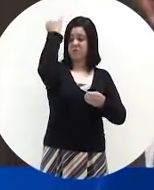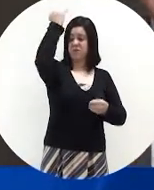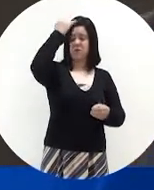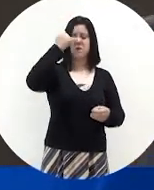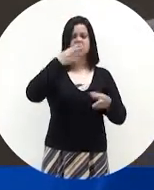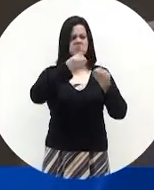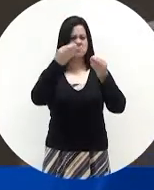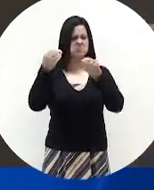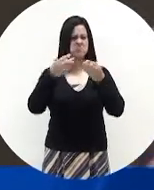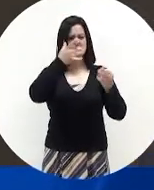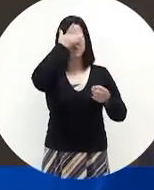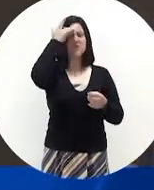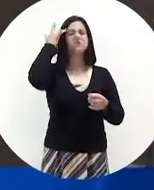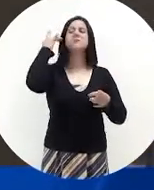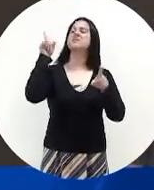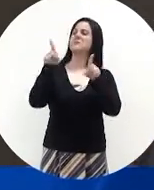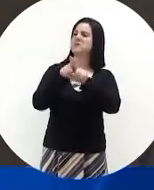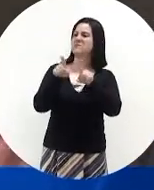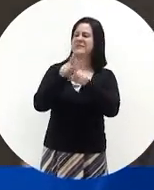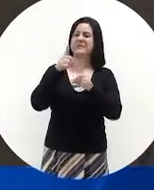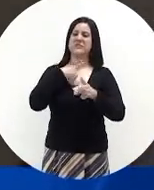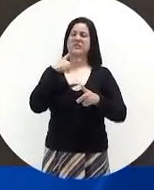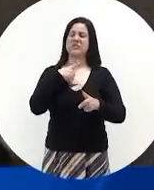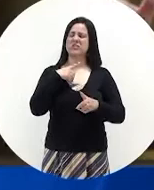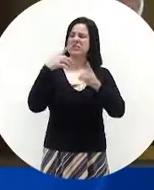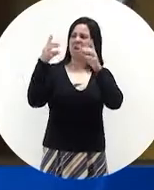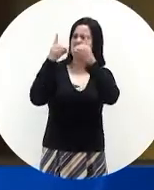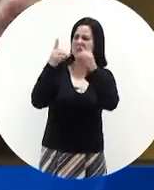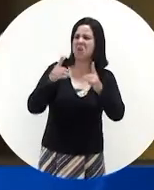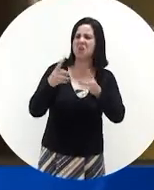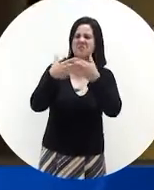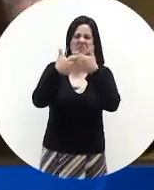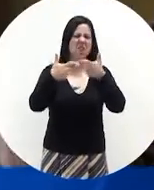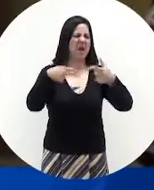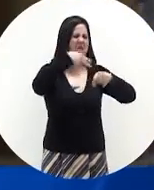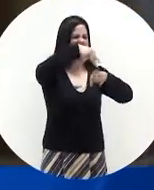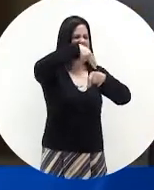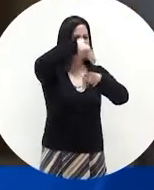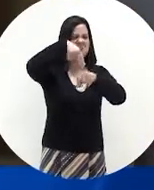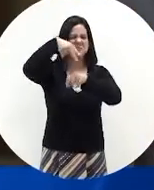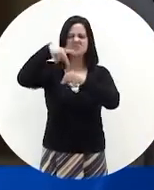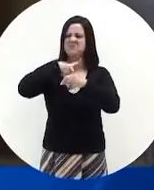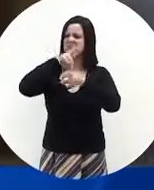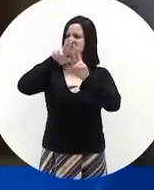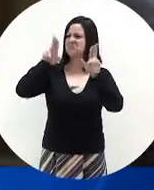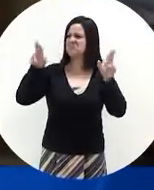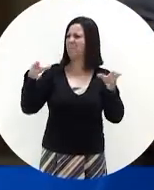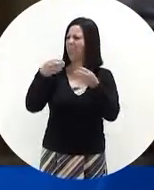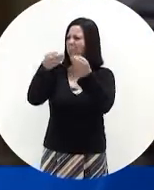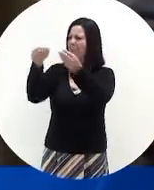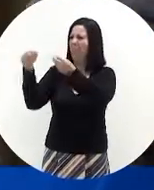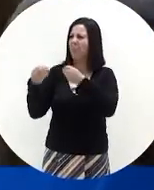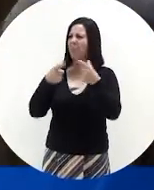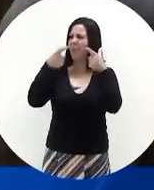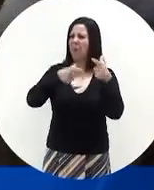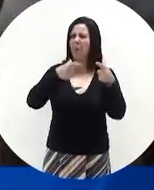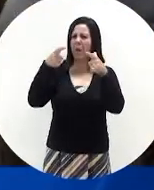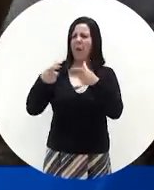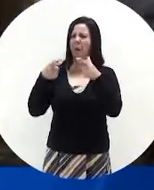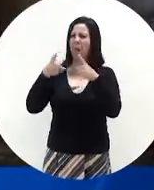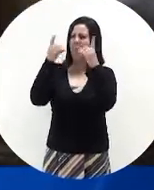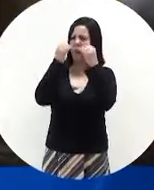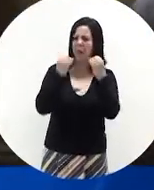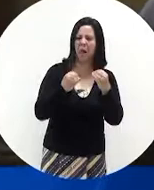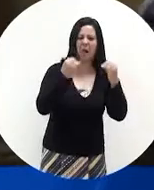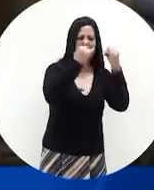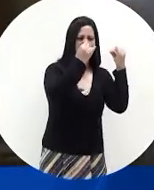muito grande, muito provavelmente existiam deuses de várias nações diferentes, e naquele panteão, naquele lugar